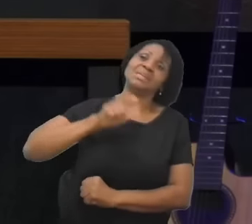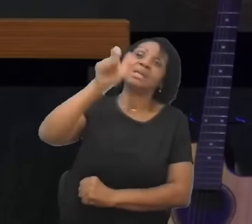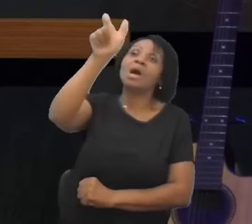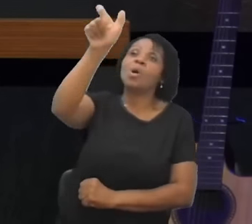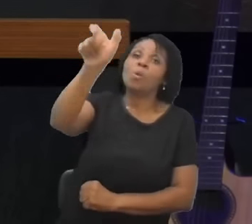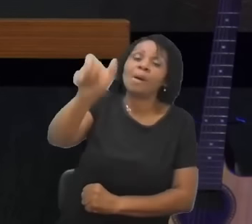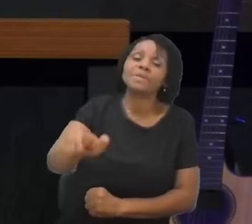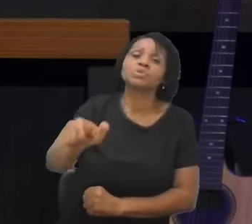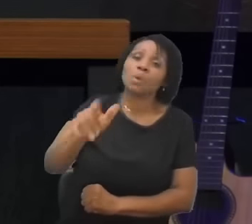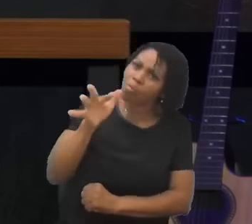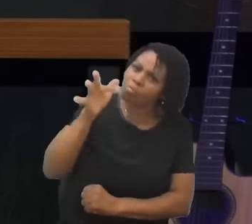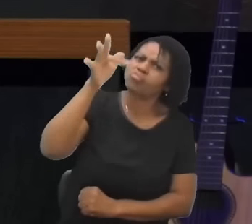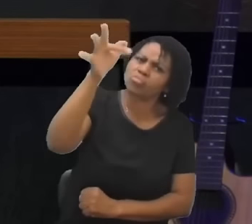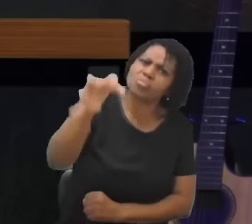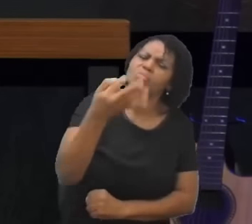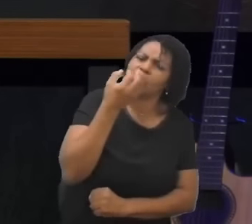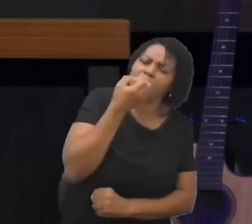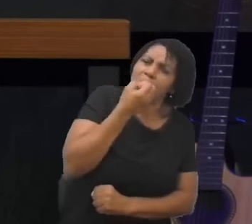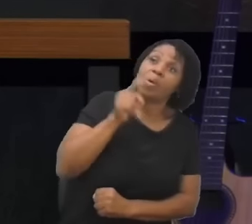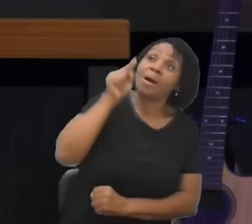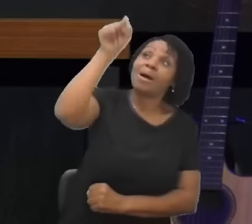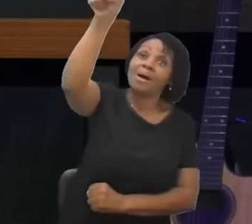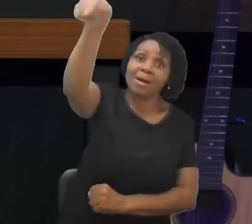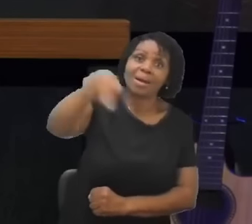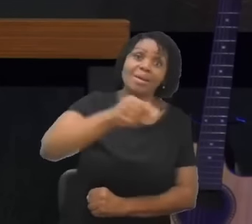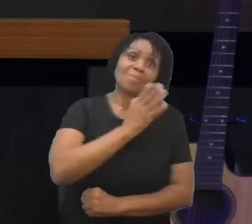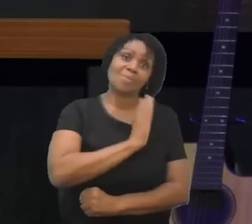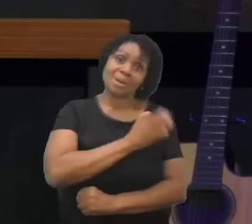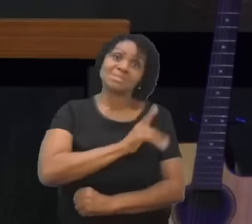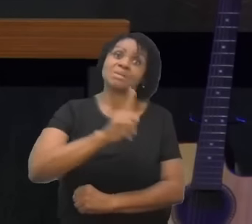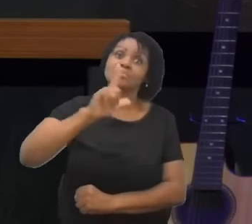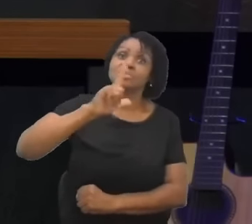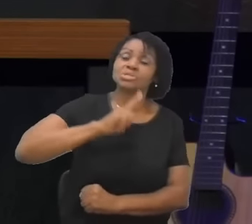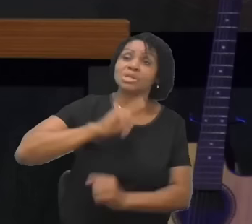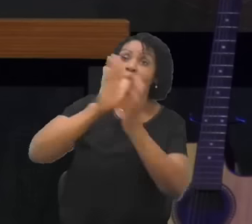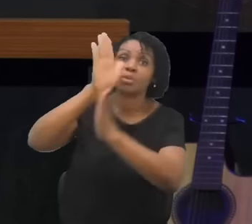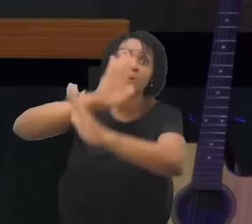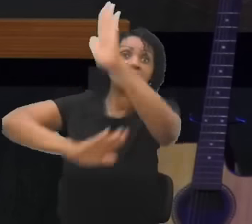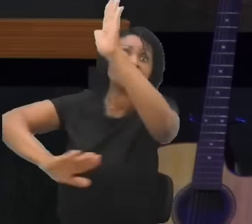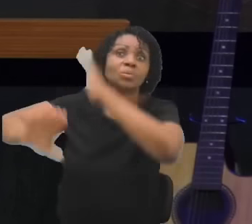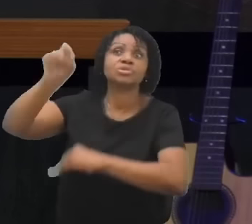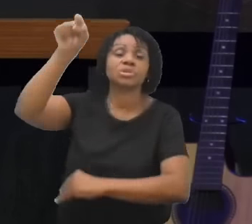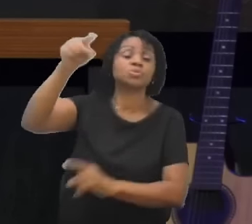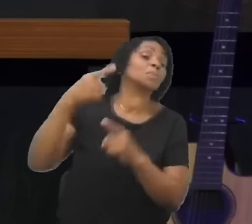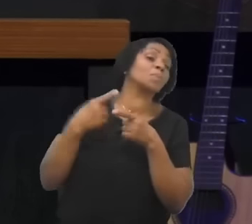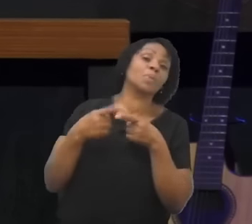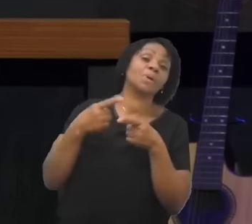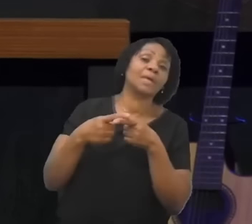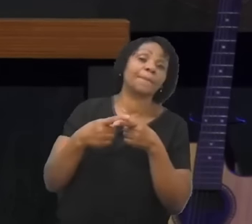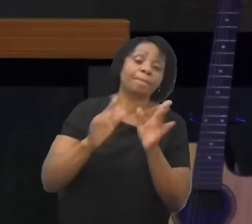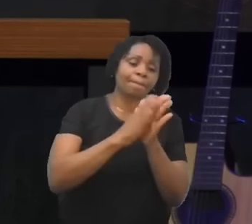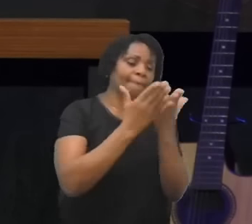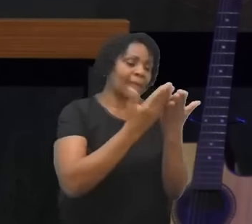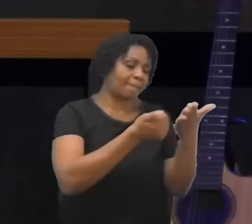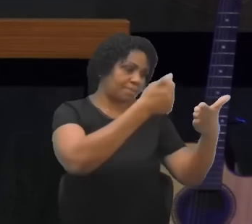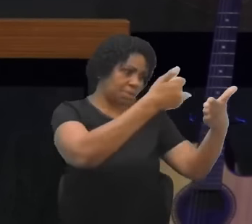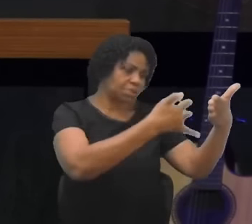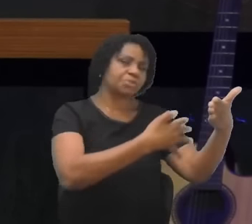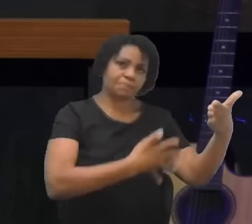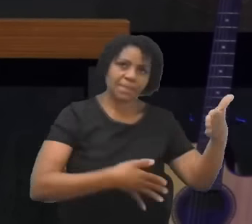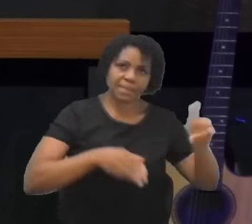tinha chamado, dentro daquele coração aprisionado tinha um adorador. Sabe por quê? Está escrito que depois, você lê